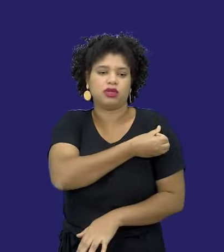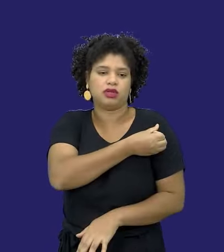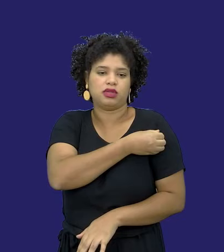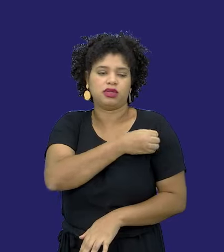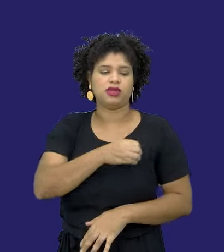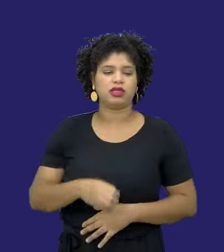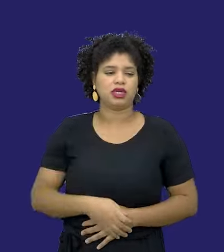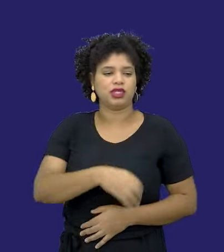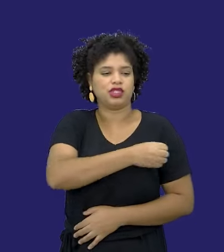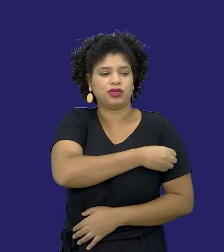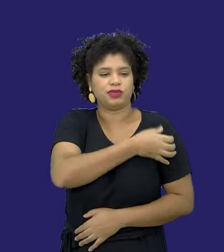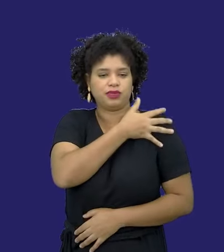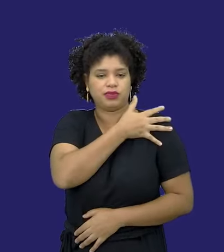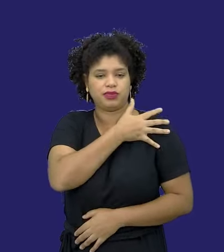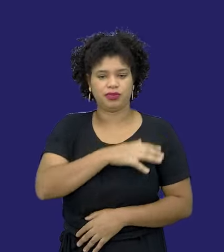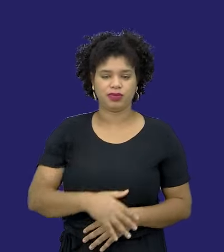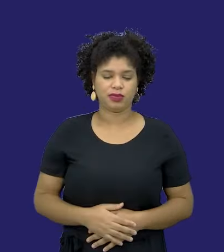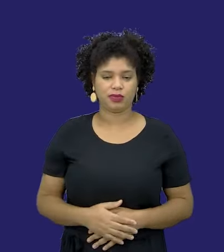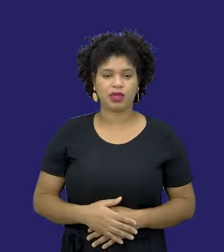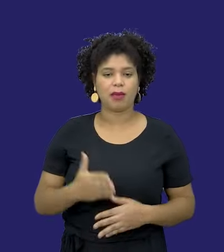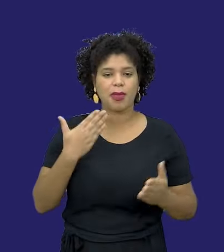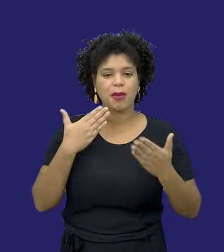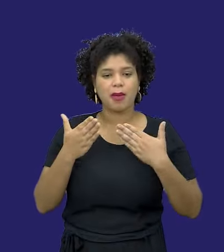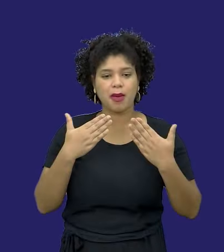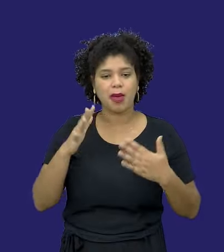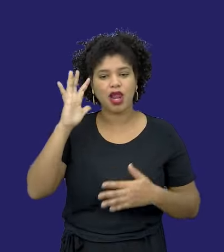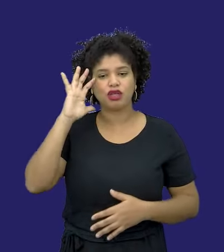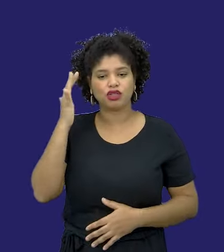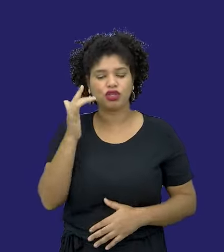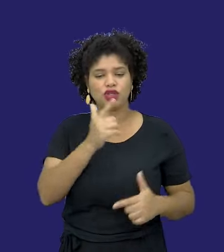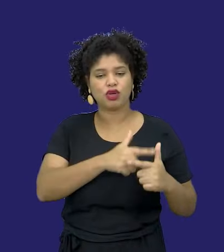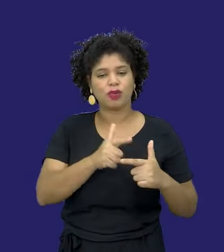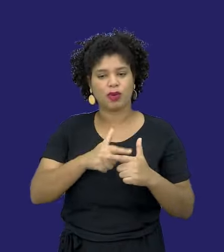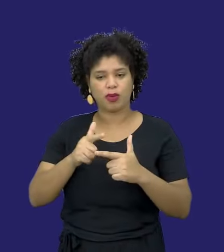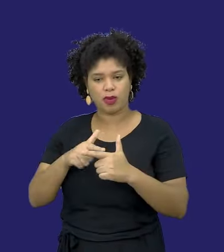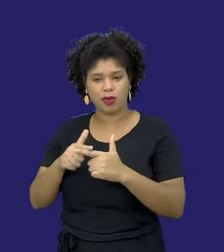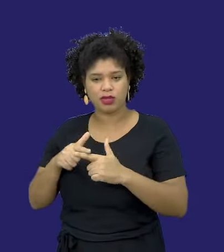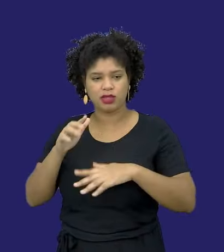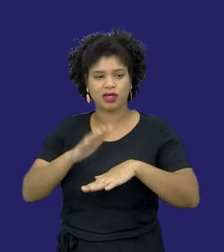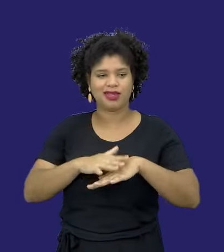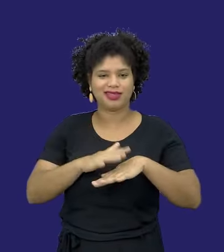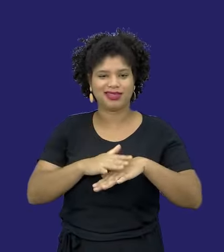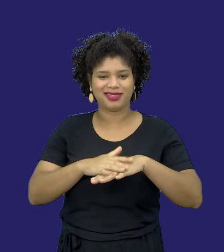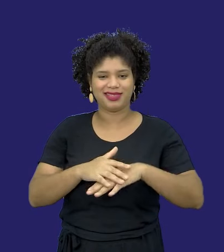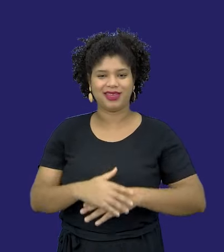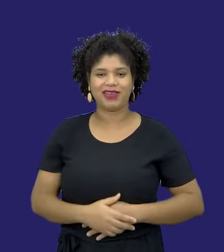ensino fundamental e discutir a resolução de problemas na prática.